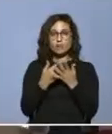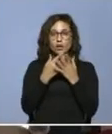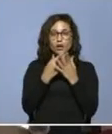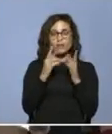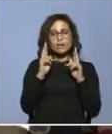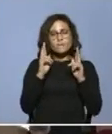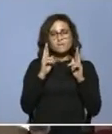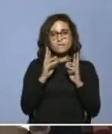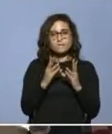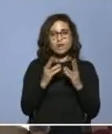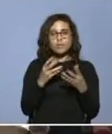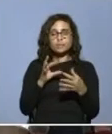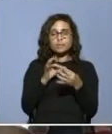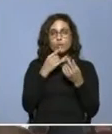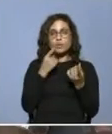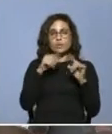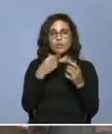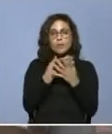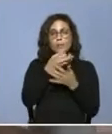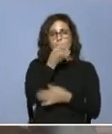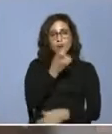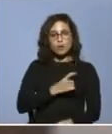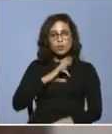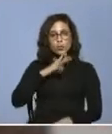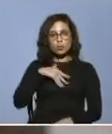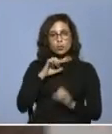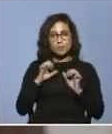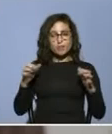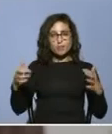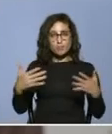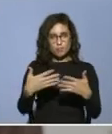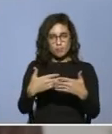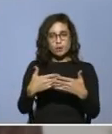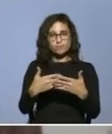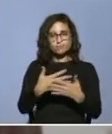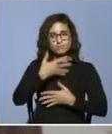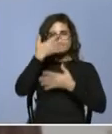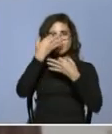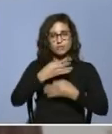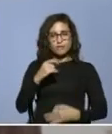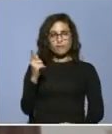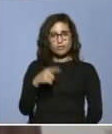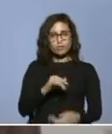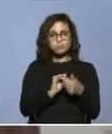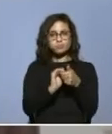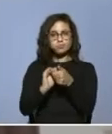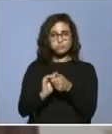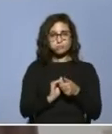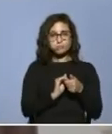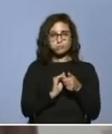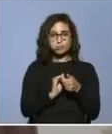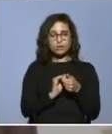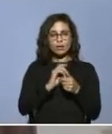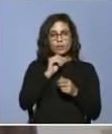dai, Senhor, a salvação e a paz ao mundo inteiro. Confirmai a vossa Igreja na fé e na caridade ao longo da sua peregrinação na